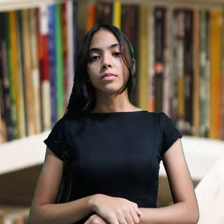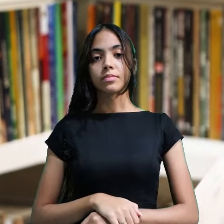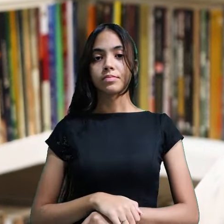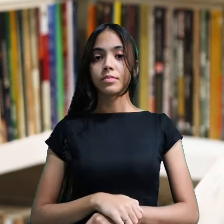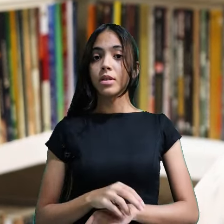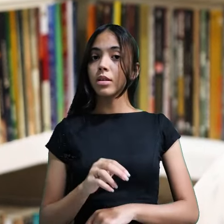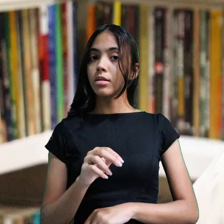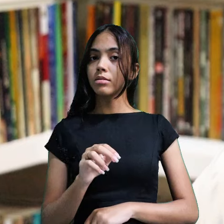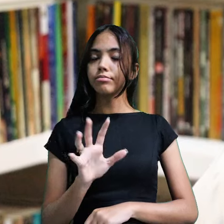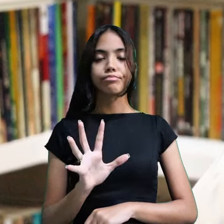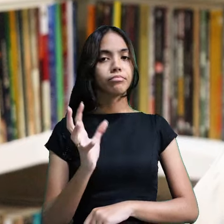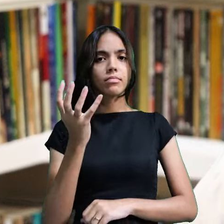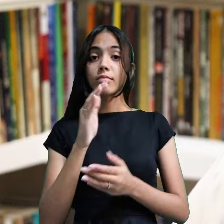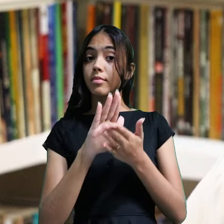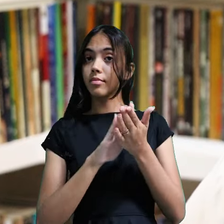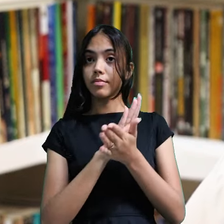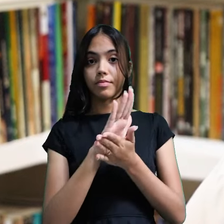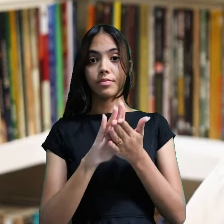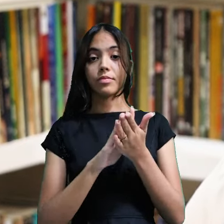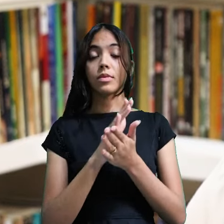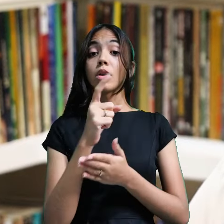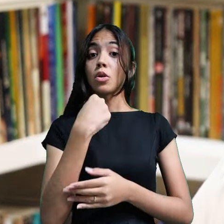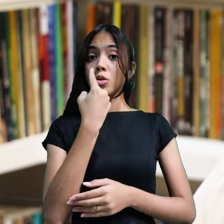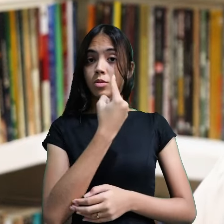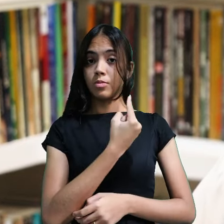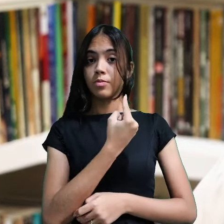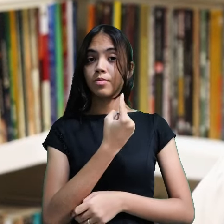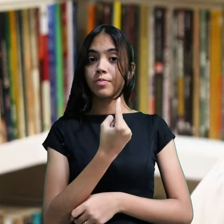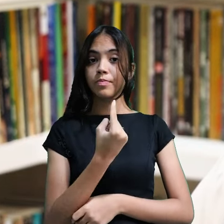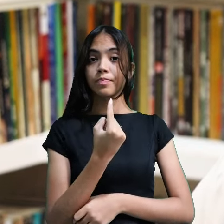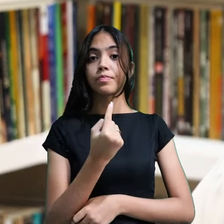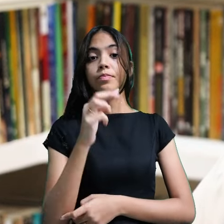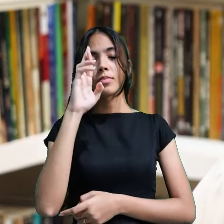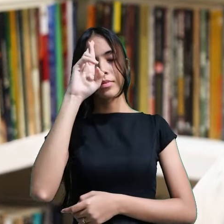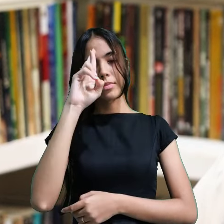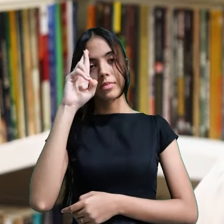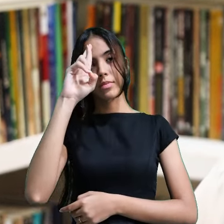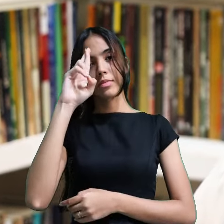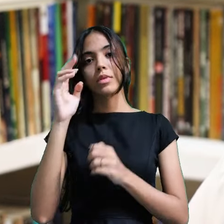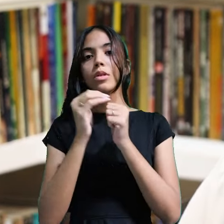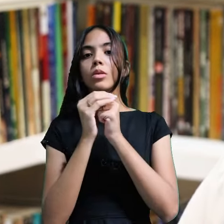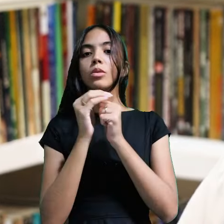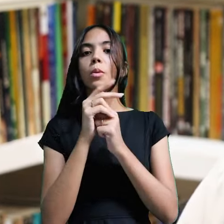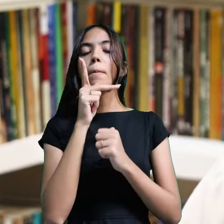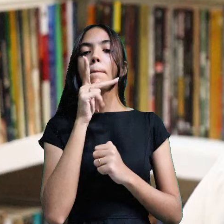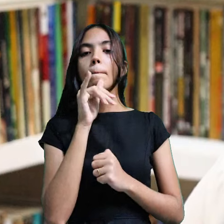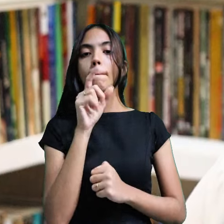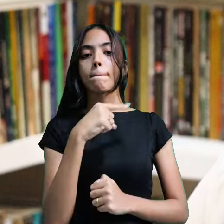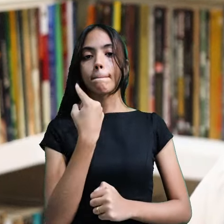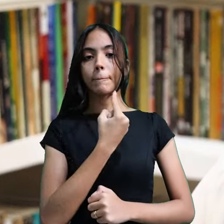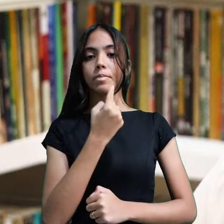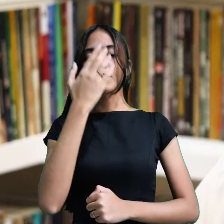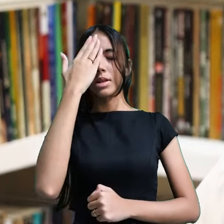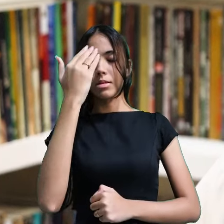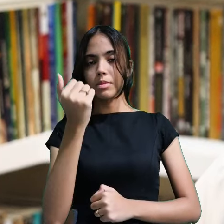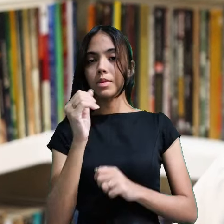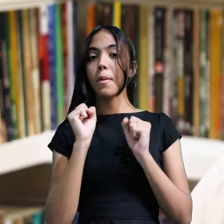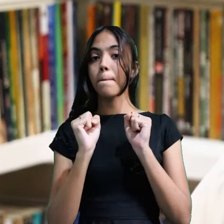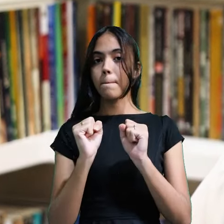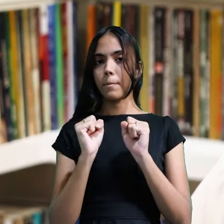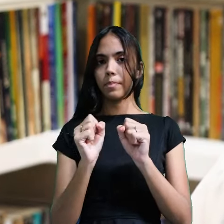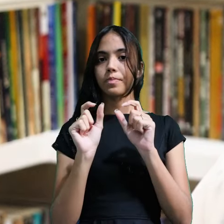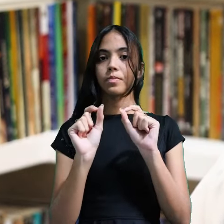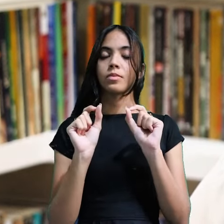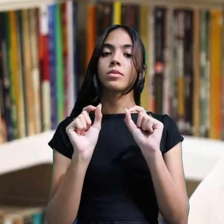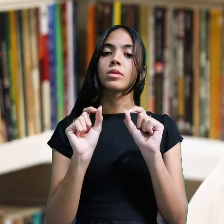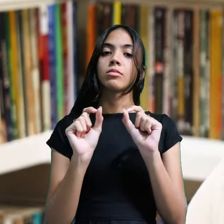nenhum resultado. Estamos analisando a oração do Pai Nosso e sabemos que ela pode se tornar, né,